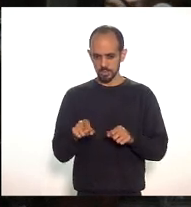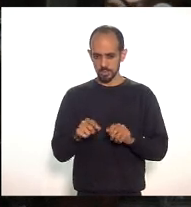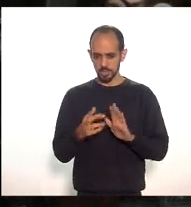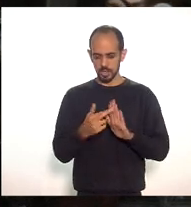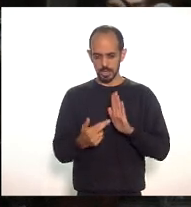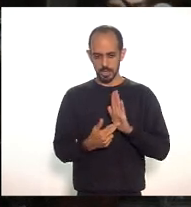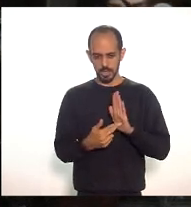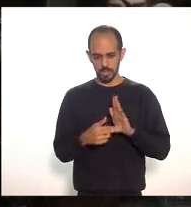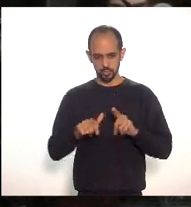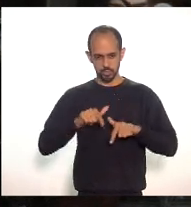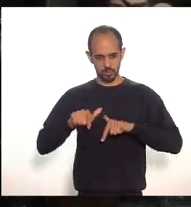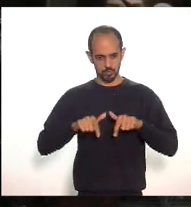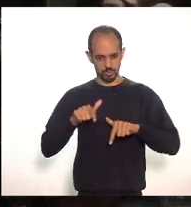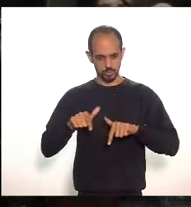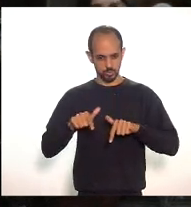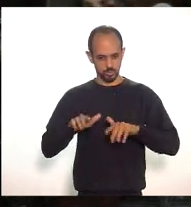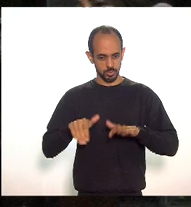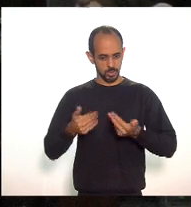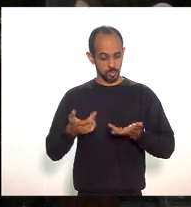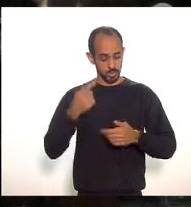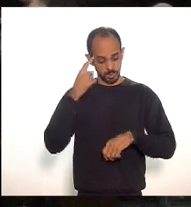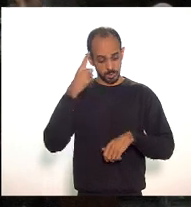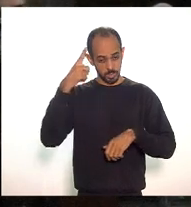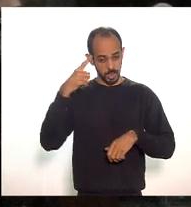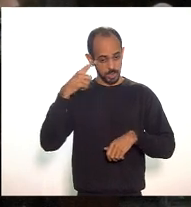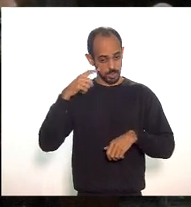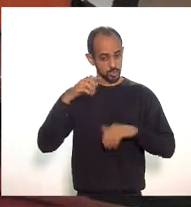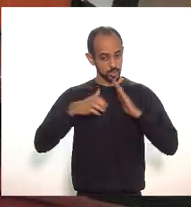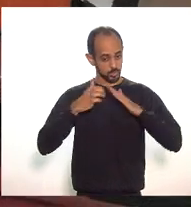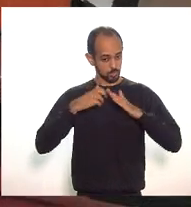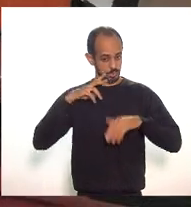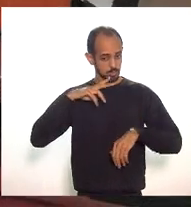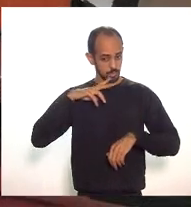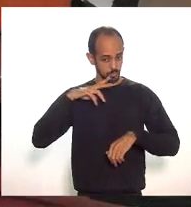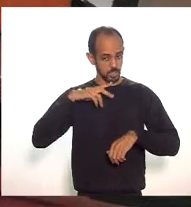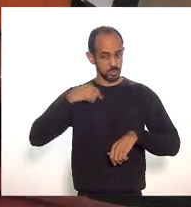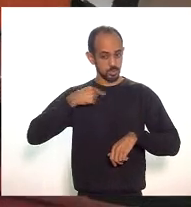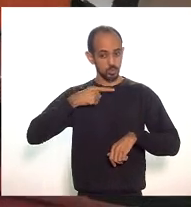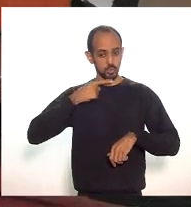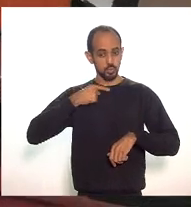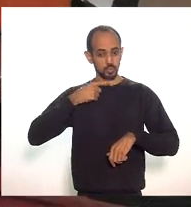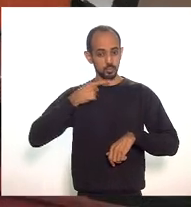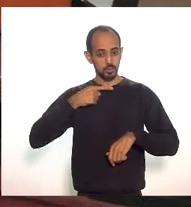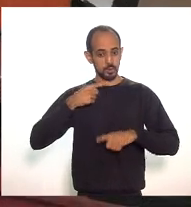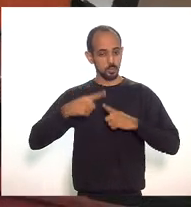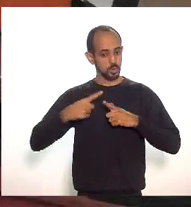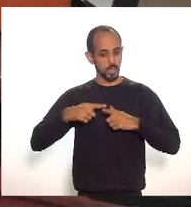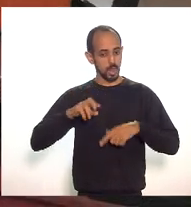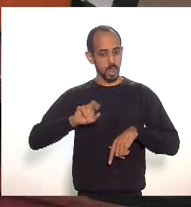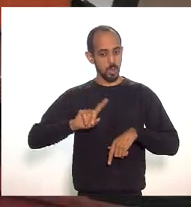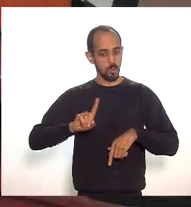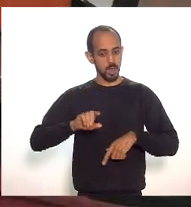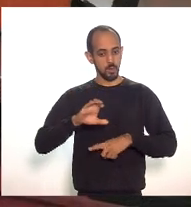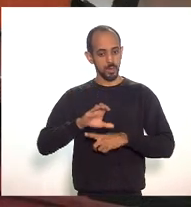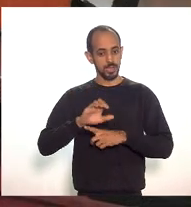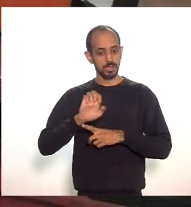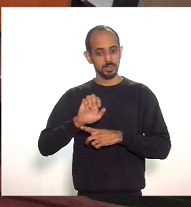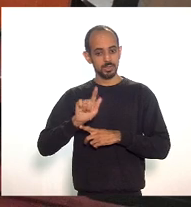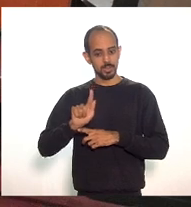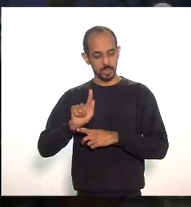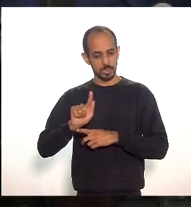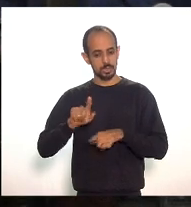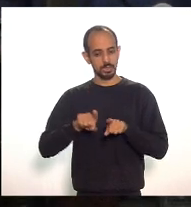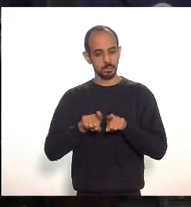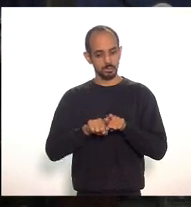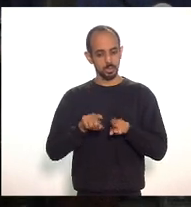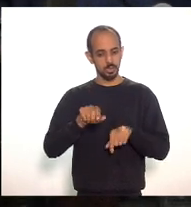coisa de que a une se ativa privada faz investimento eu tenho dúvida porque não foi assim com a segue né assim com a P5